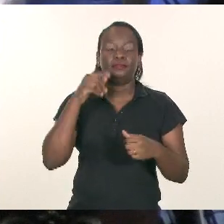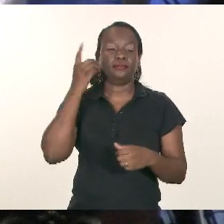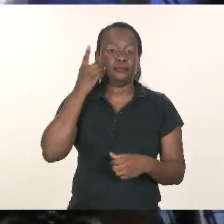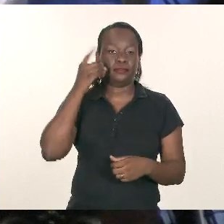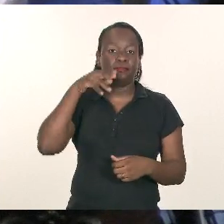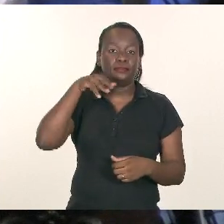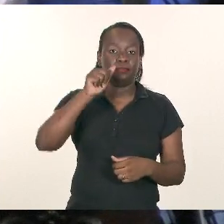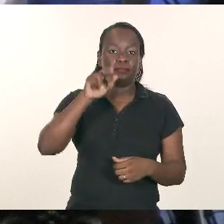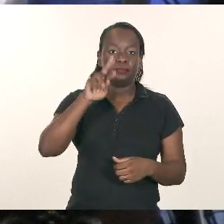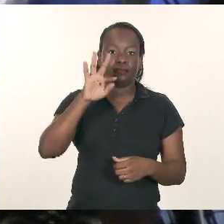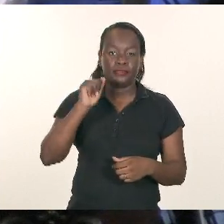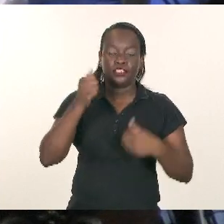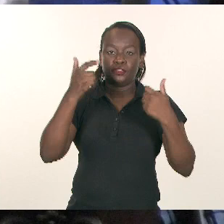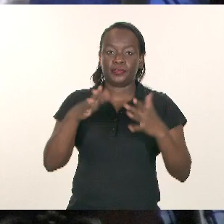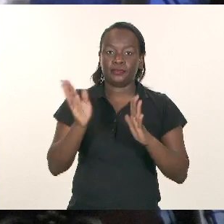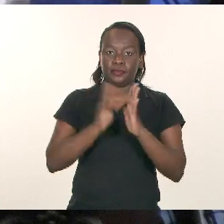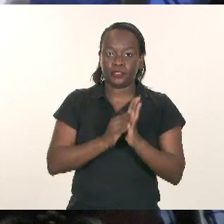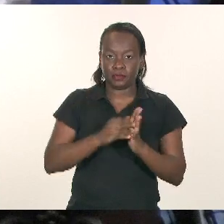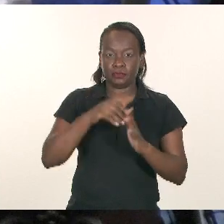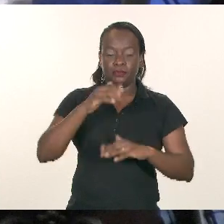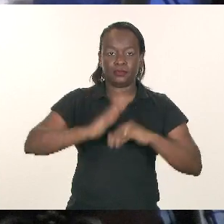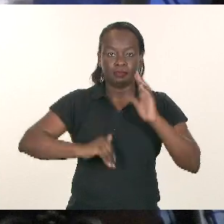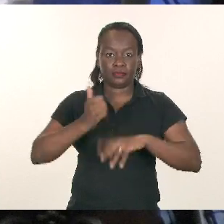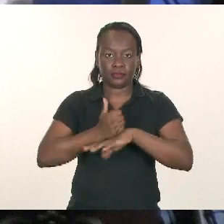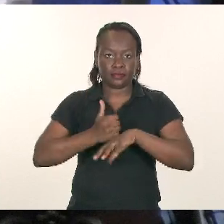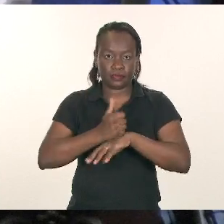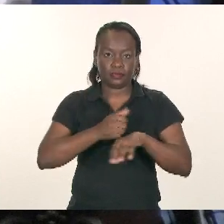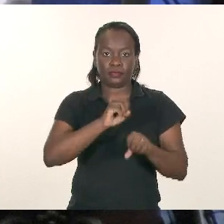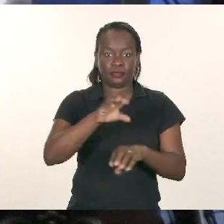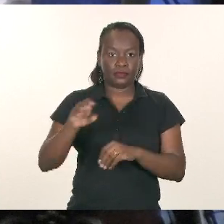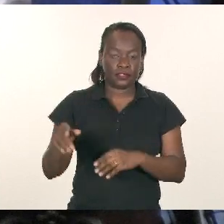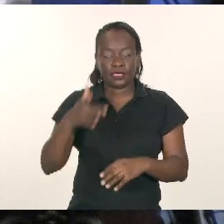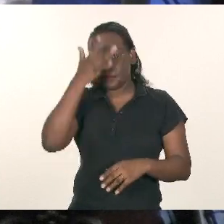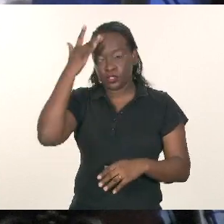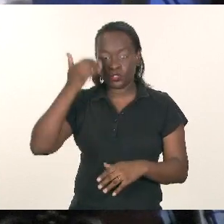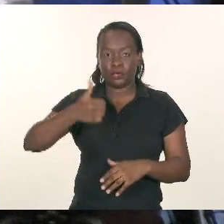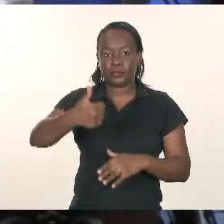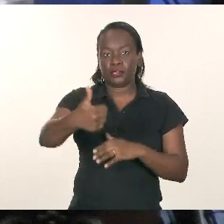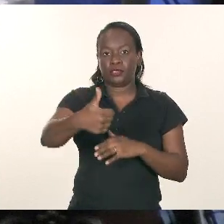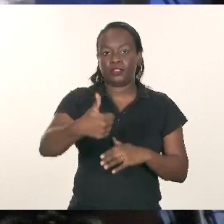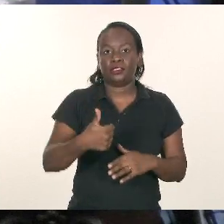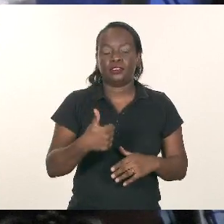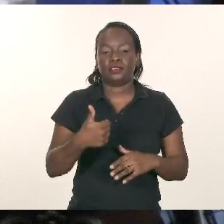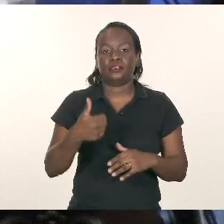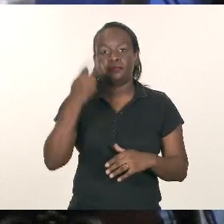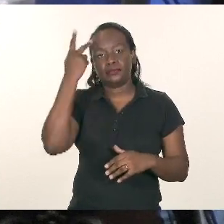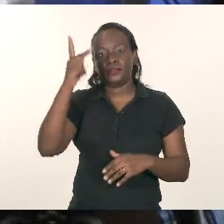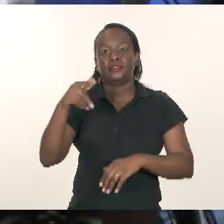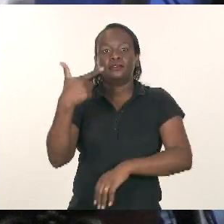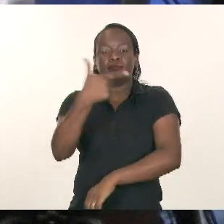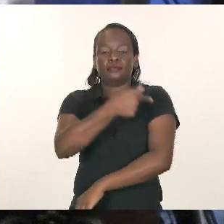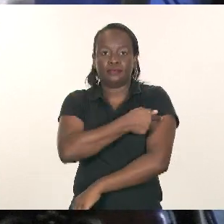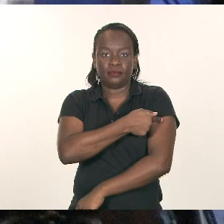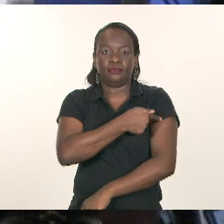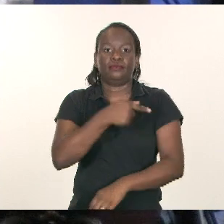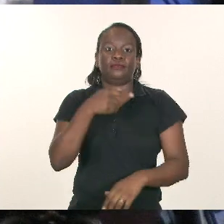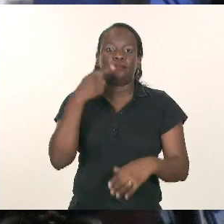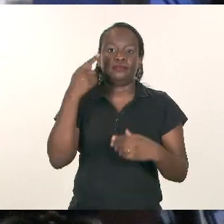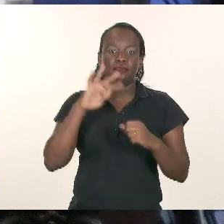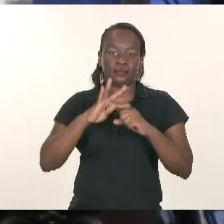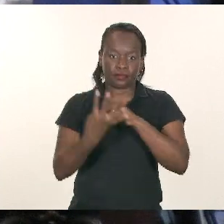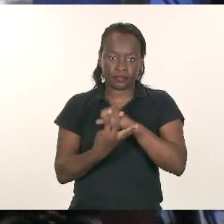que dispõe sobre a inserção dos profissionais de educação no rol de pessoas prioritárias para a vacinação